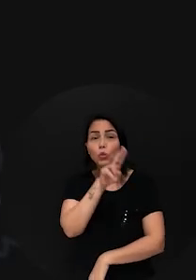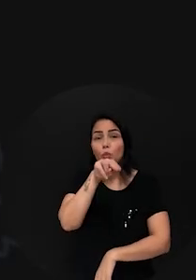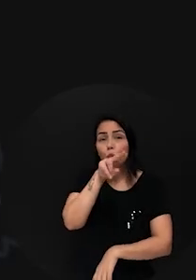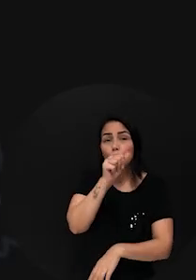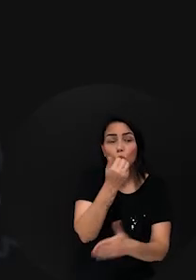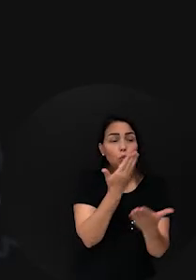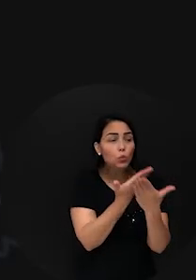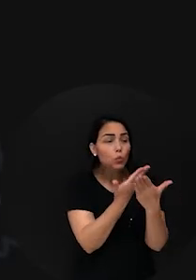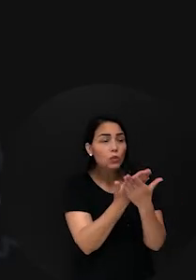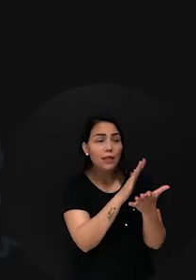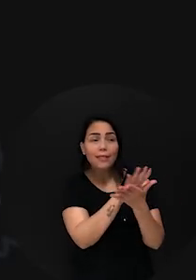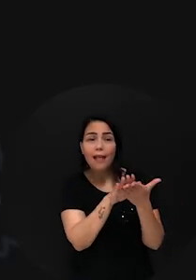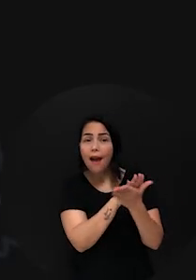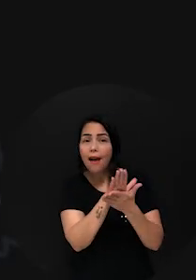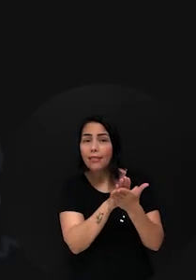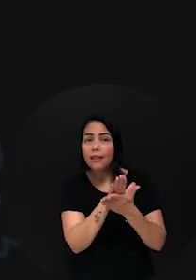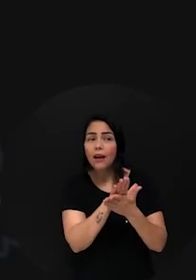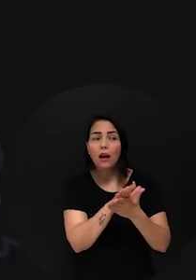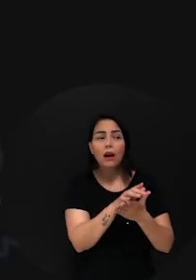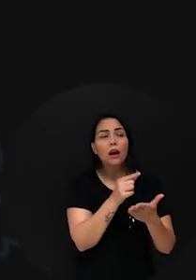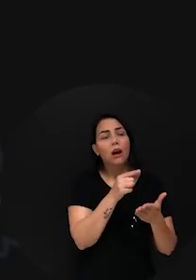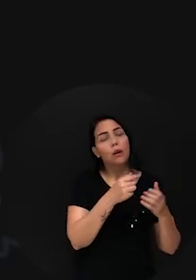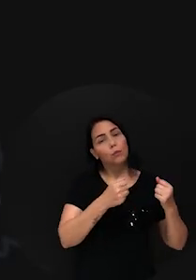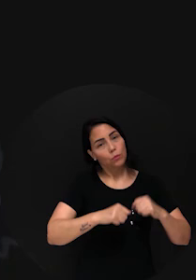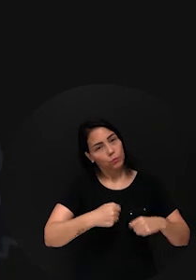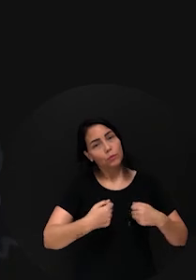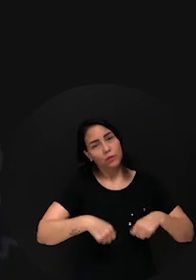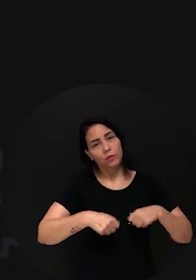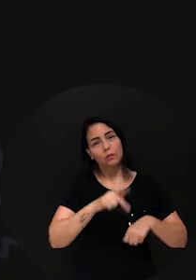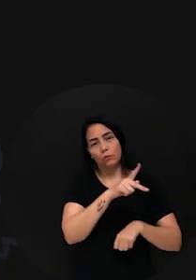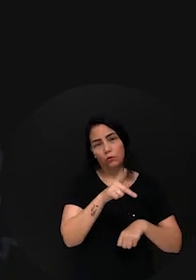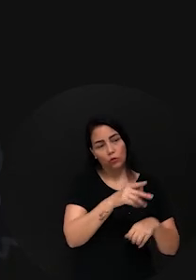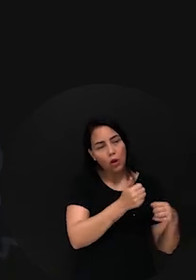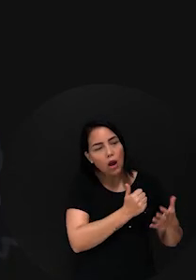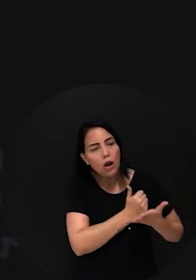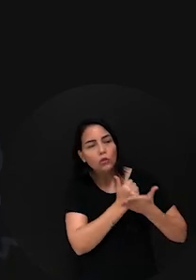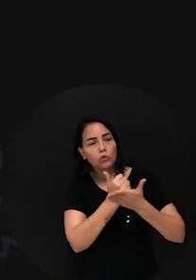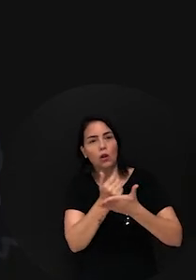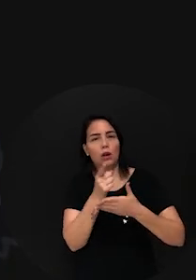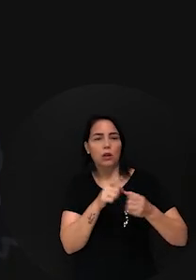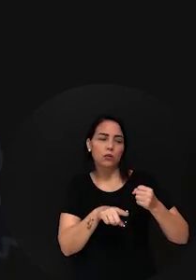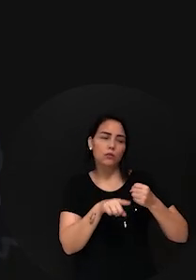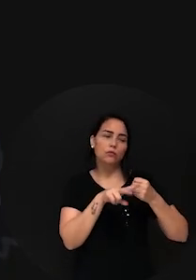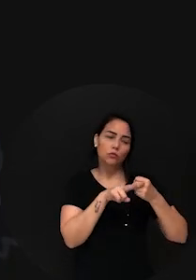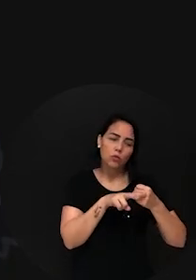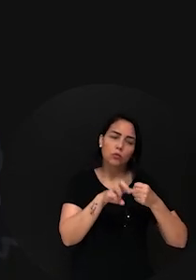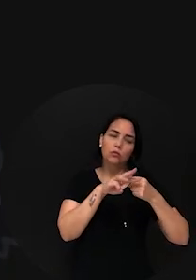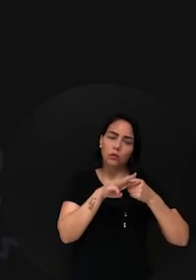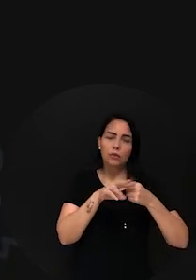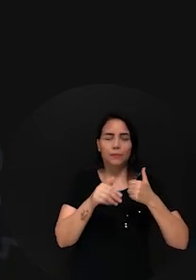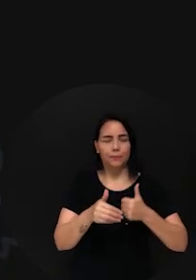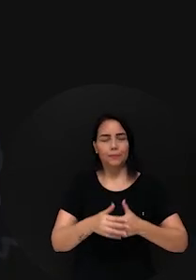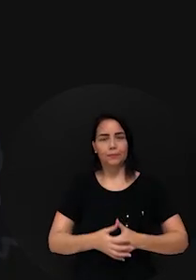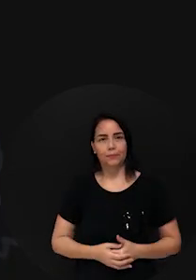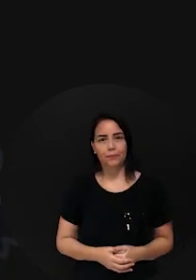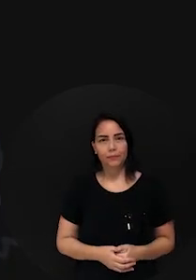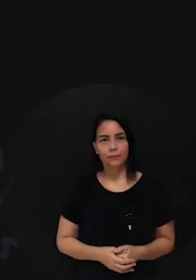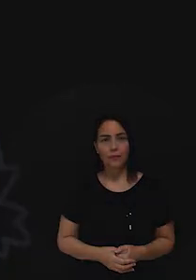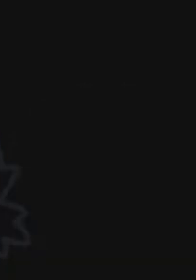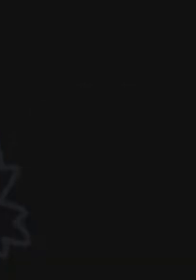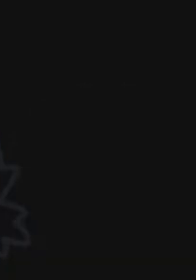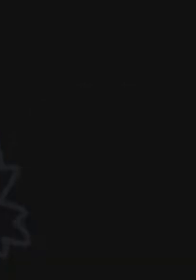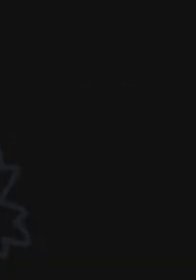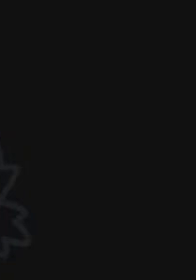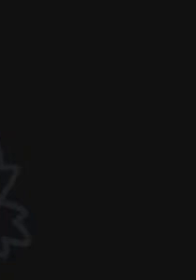alguma coisa, o professor vai estar encaminhando ele, então, para o nível 2 ou 3, de acordo com o nivelamento. Boa.